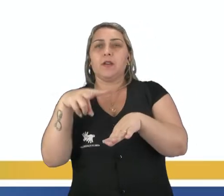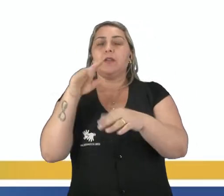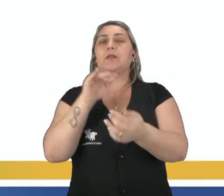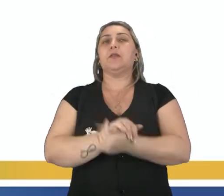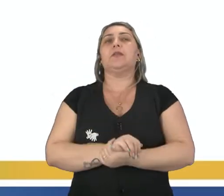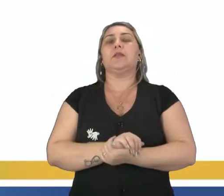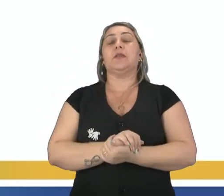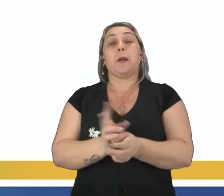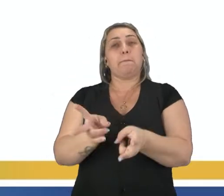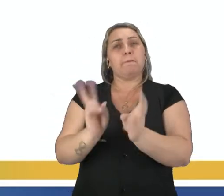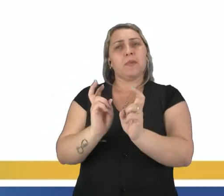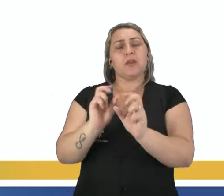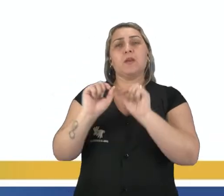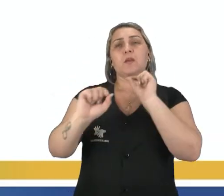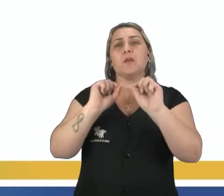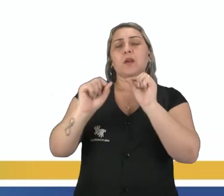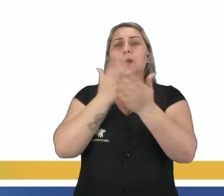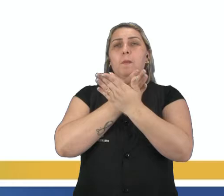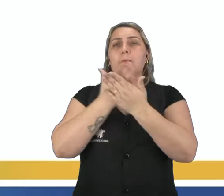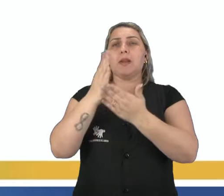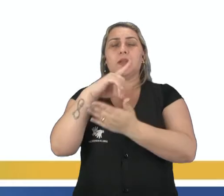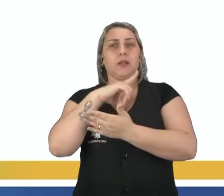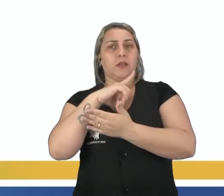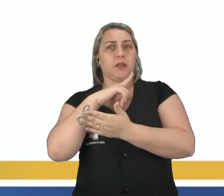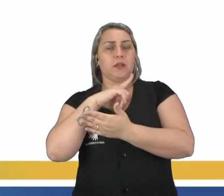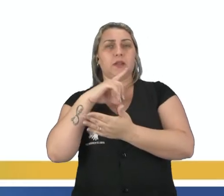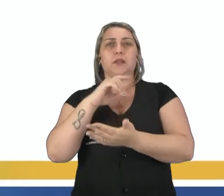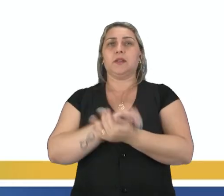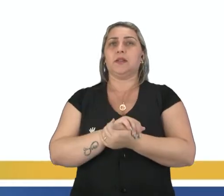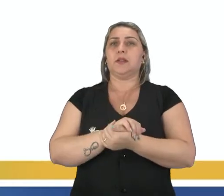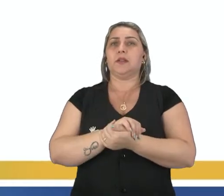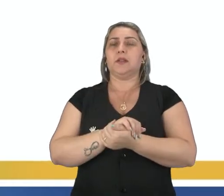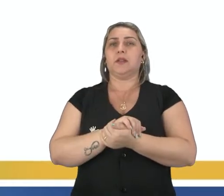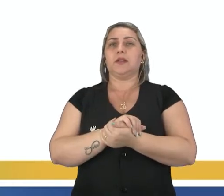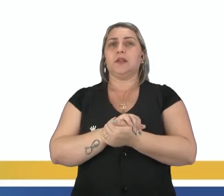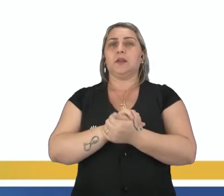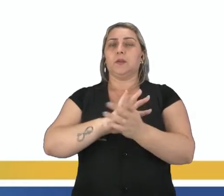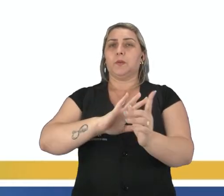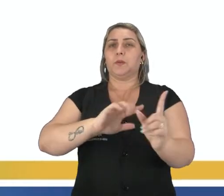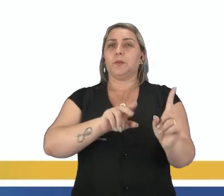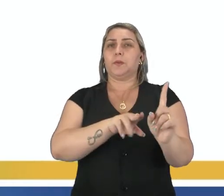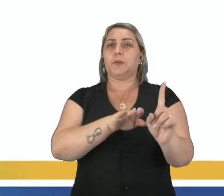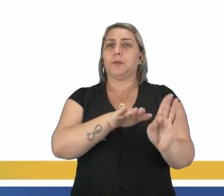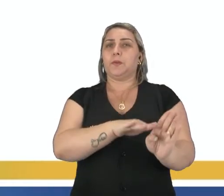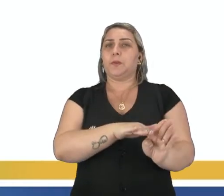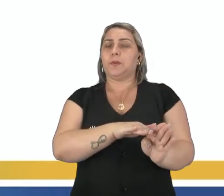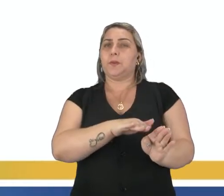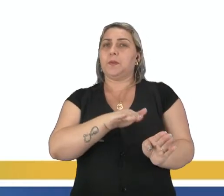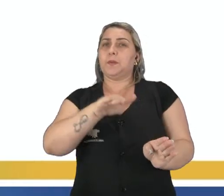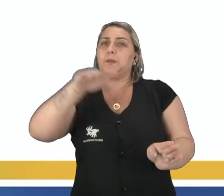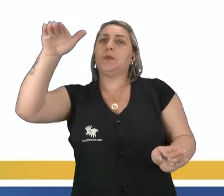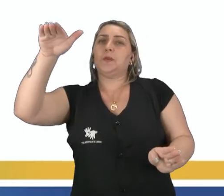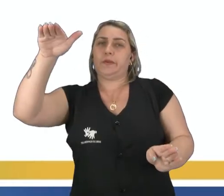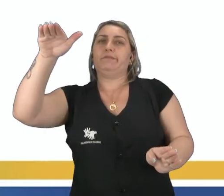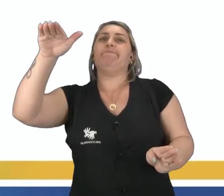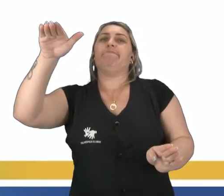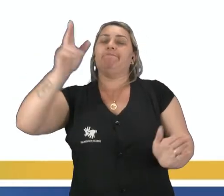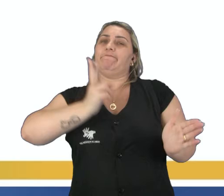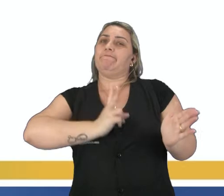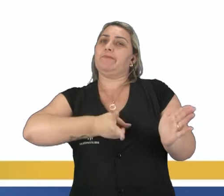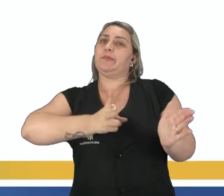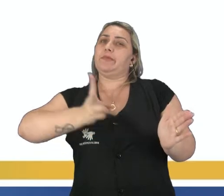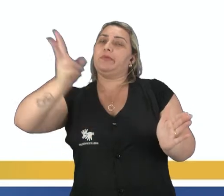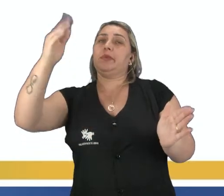aí, você vai perceber que ela começa a ter um acréscimo de forma